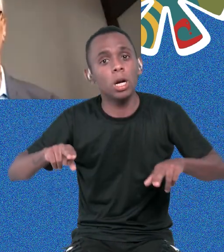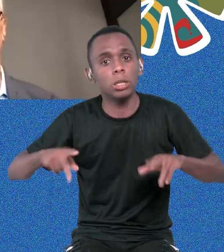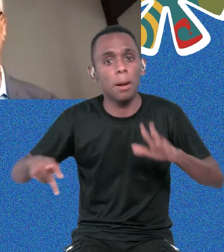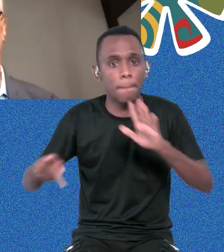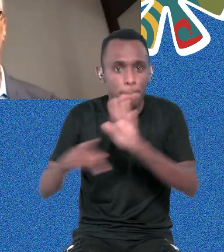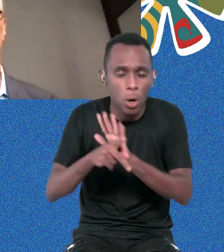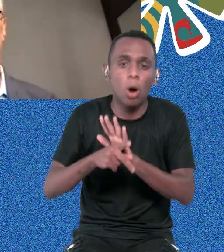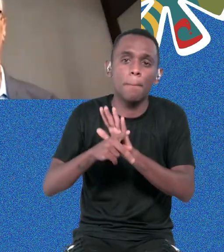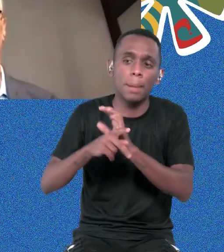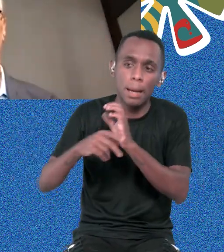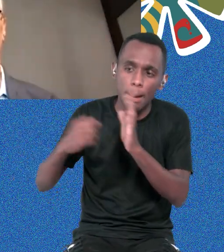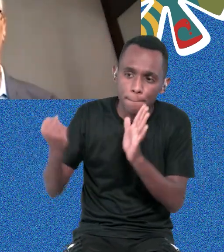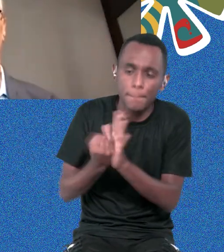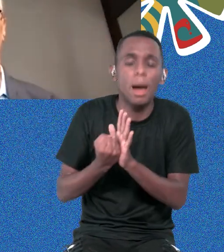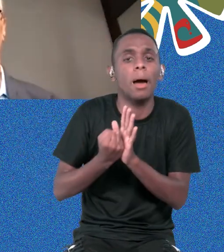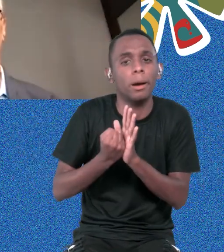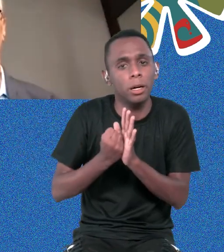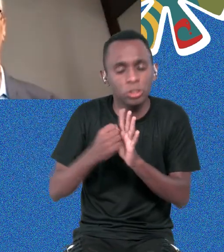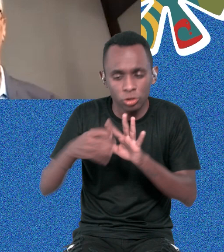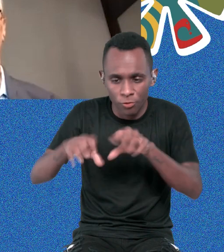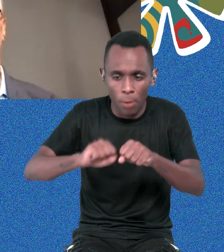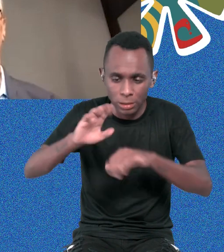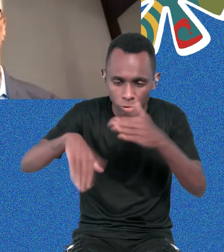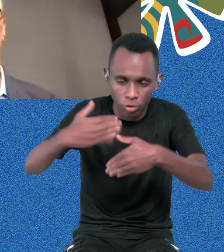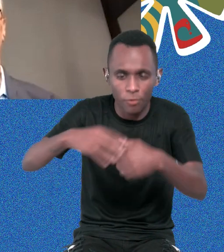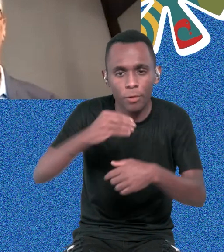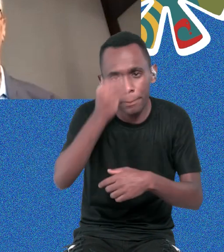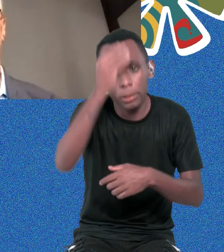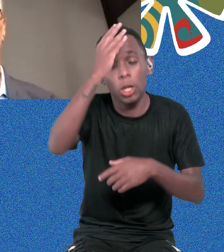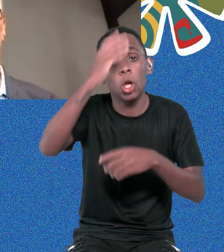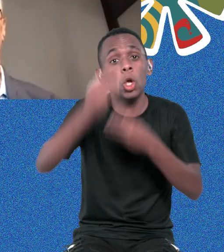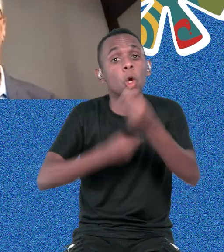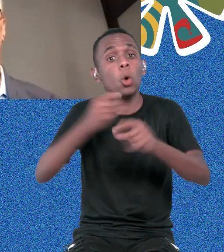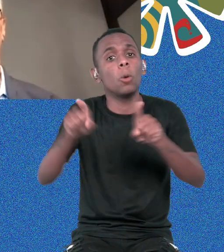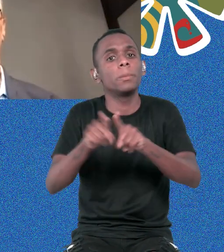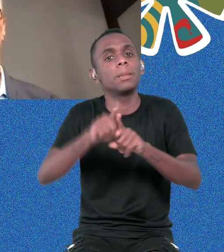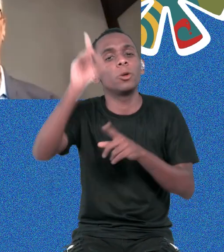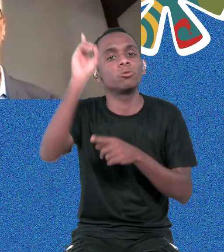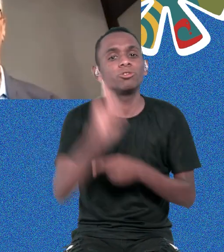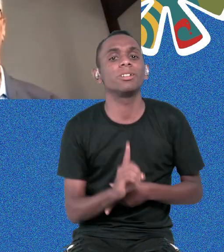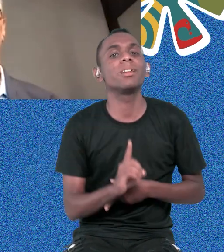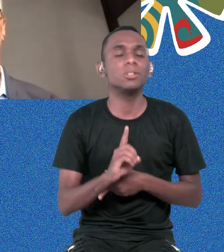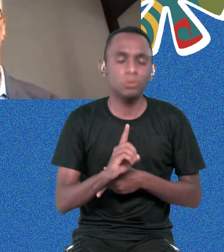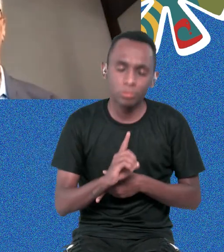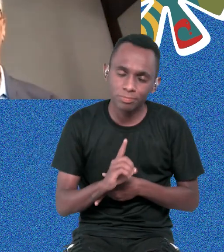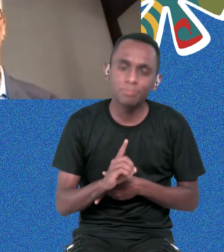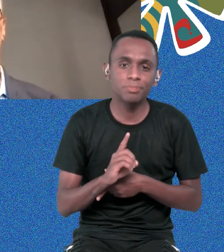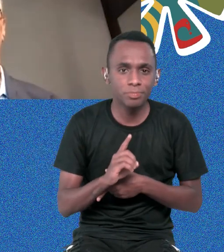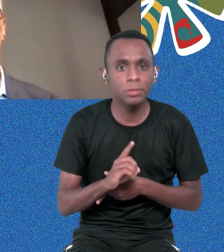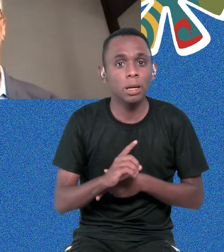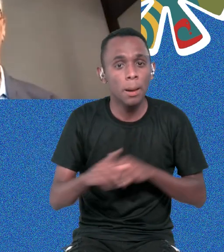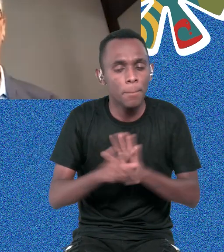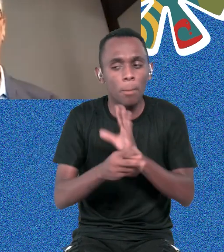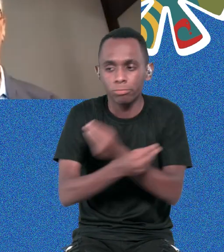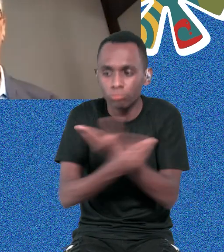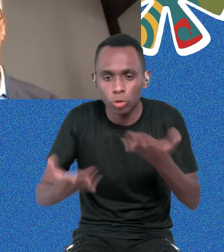dessas vivências enquanto matriz de formação e como que a destituição dos direitos